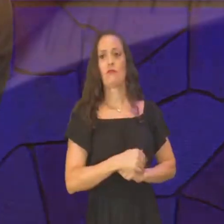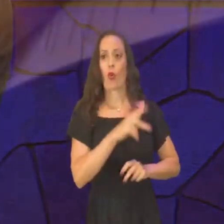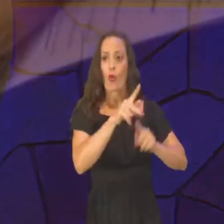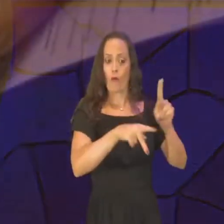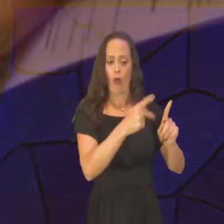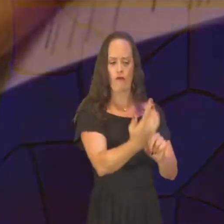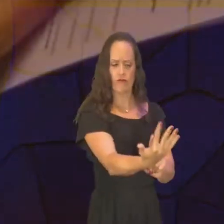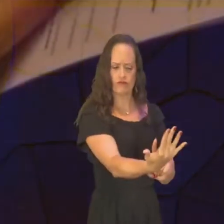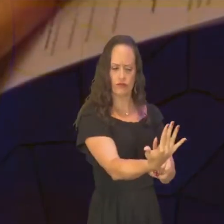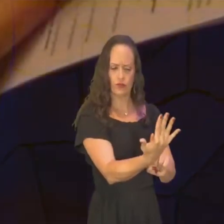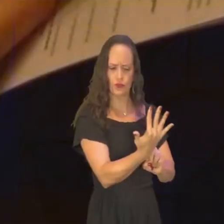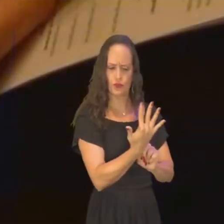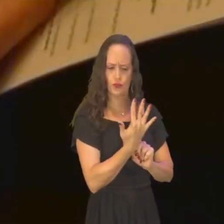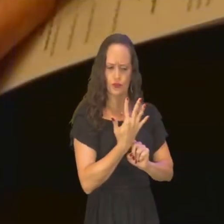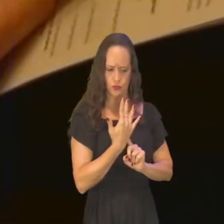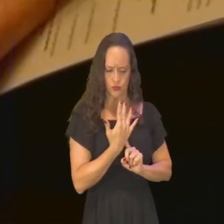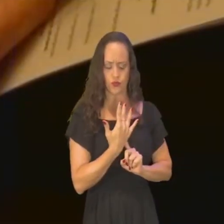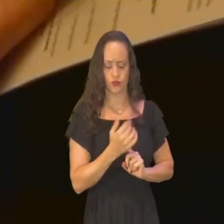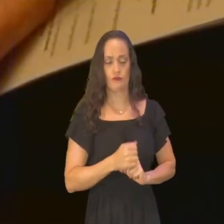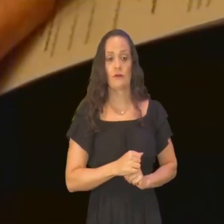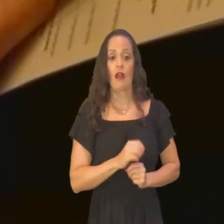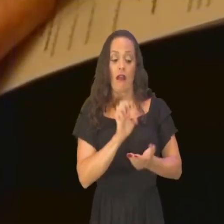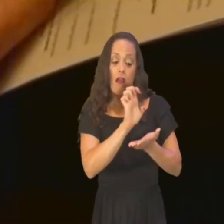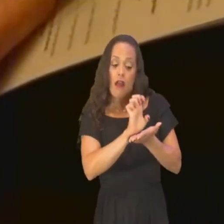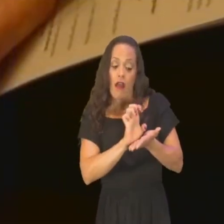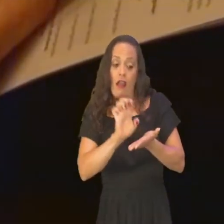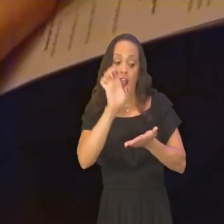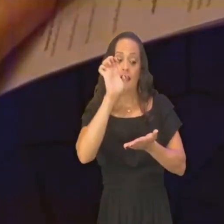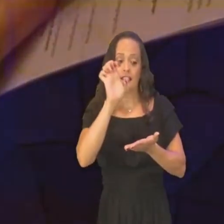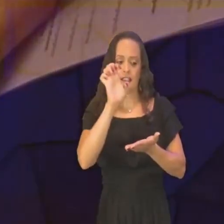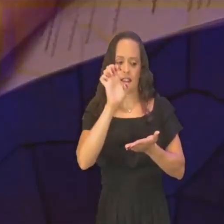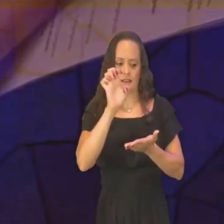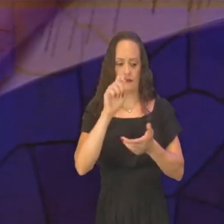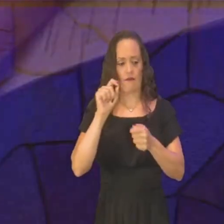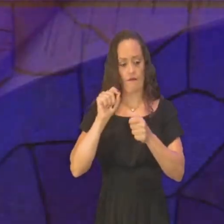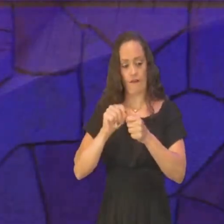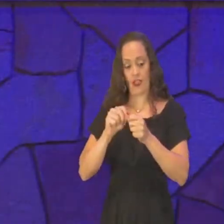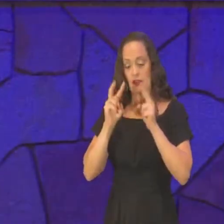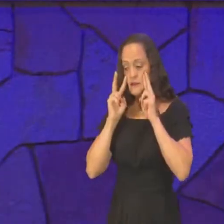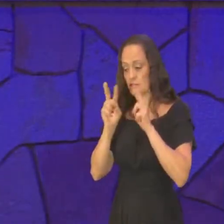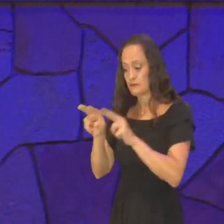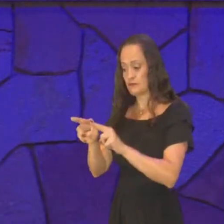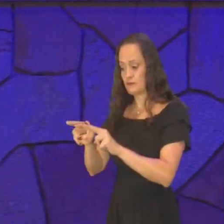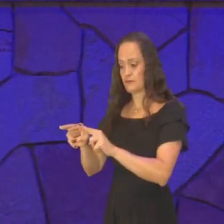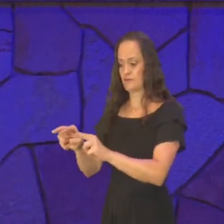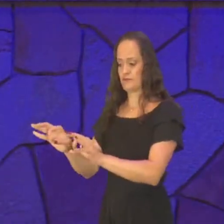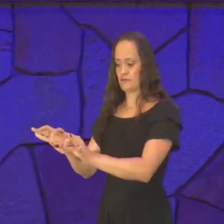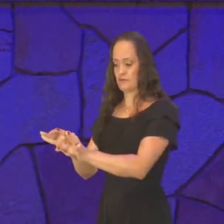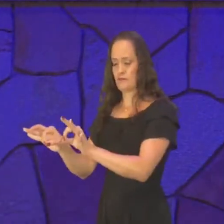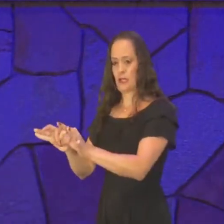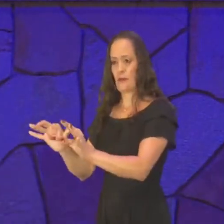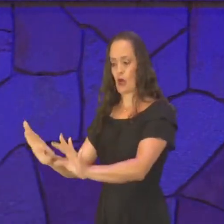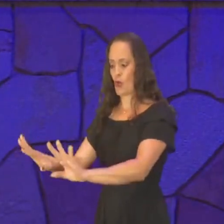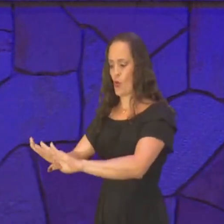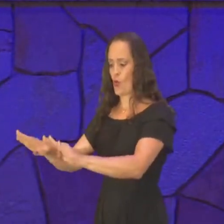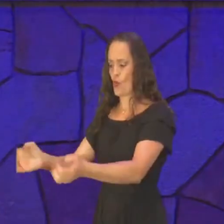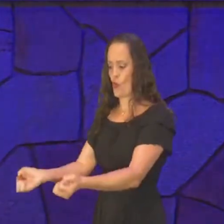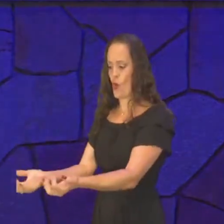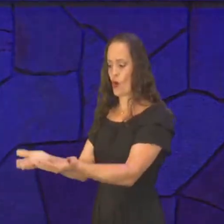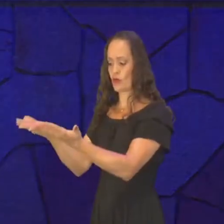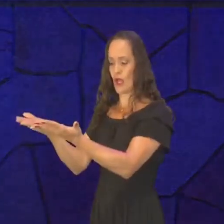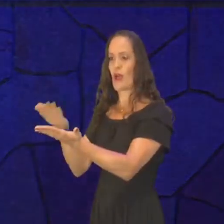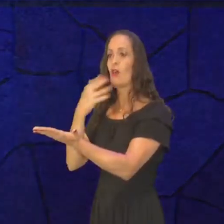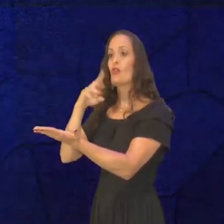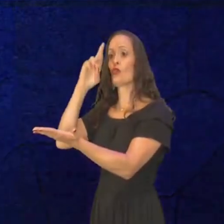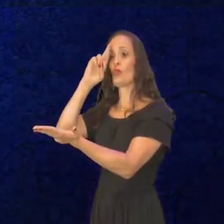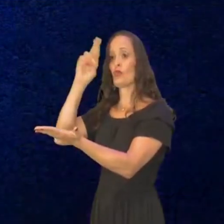se aproximou dele. E Elias restaurou o altar do Senhor, e esse altar estava